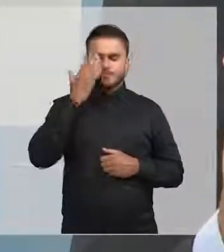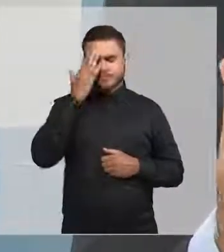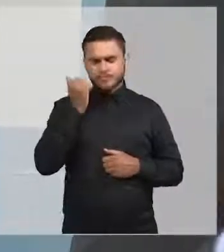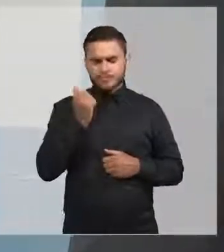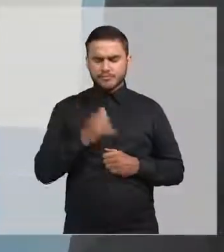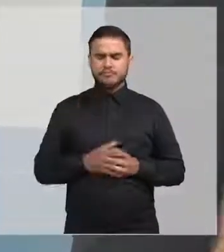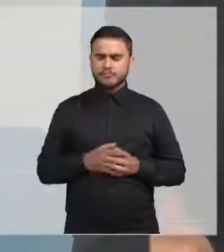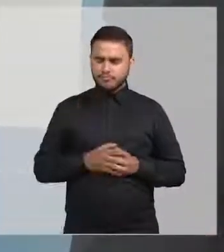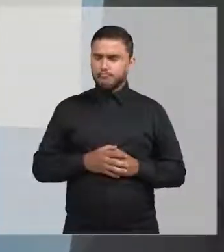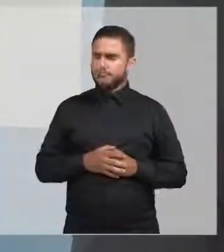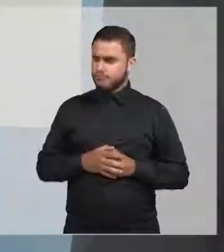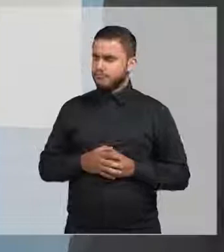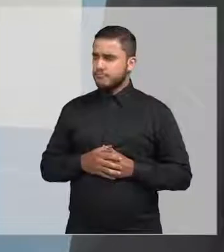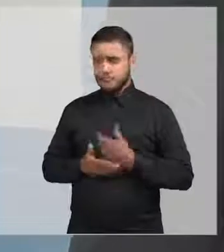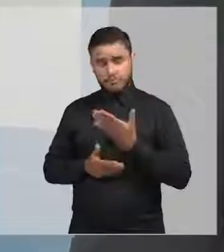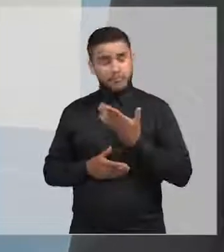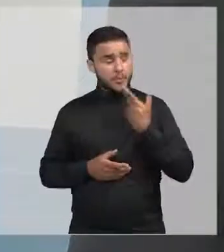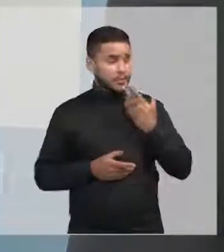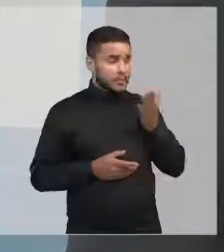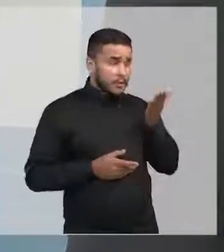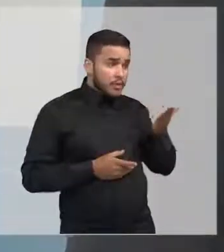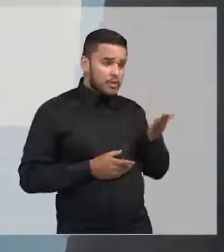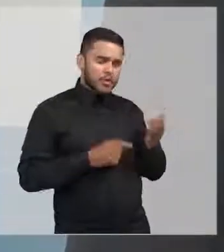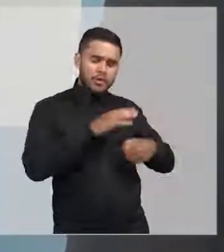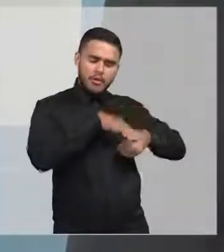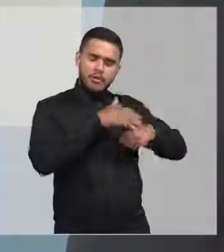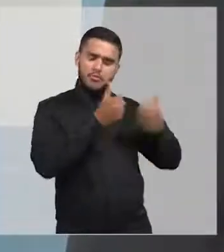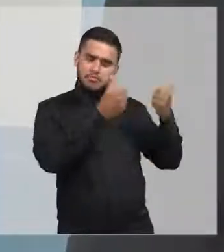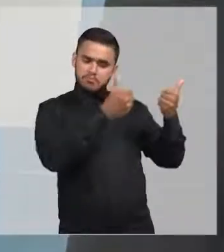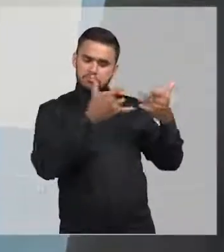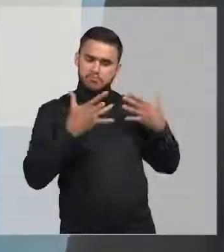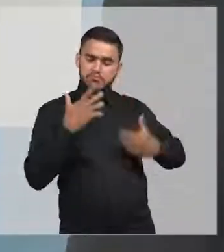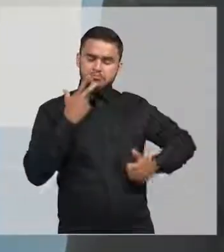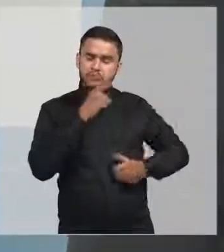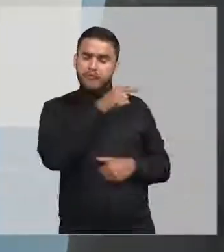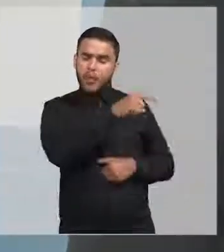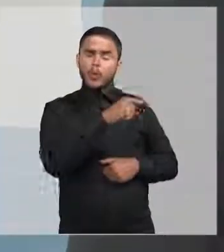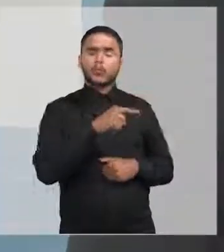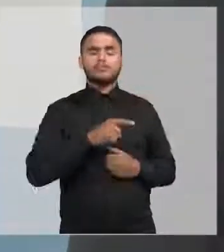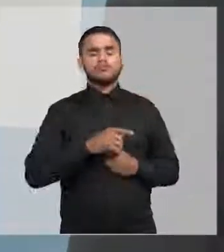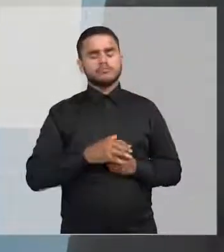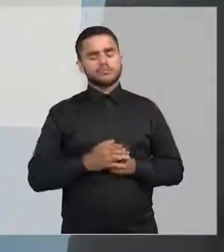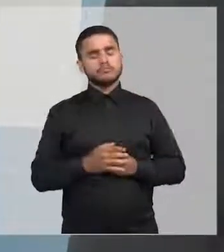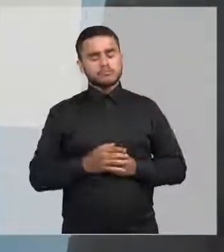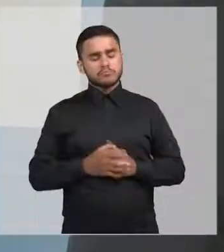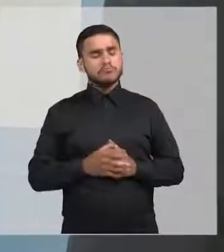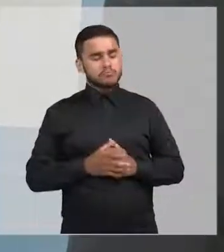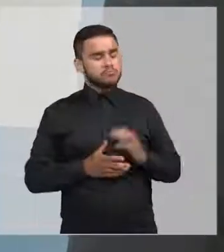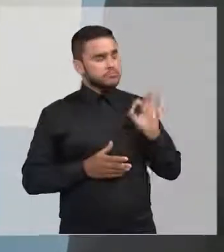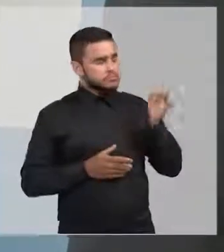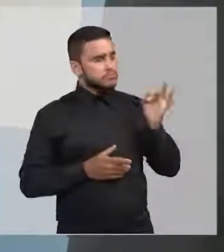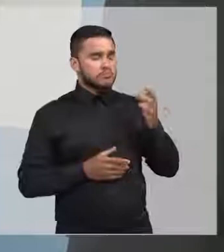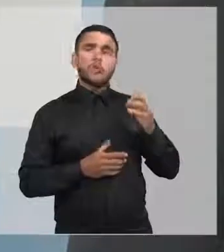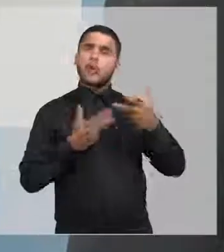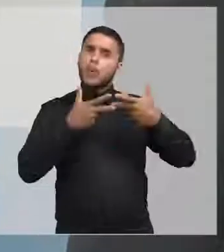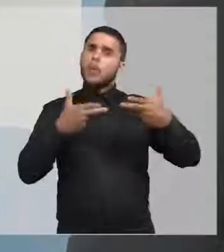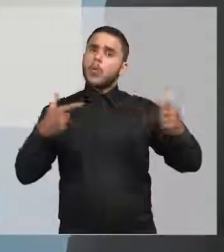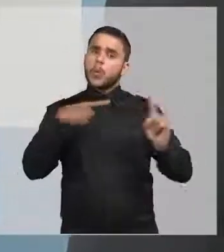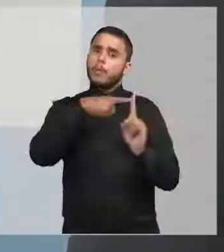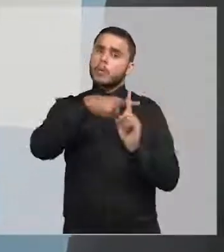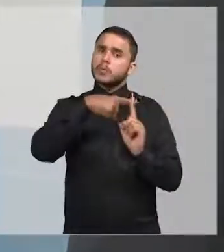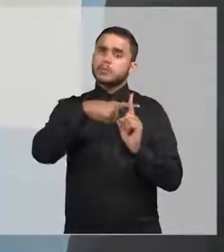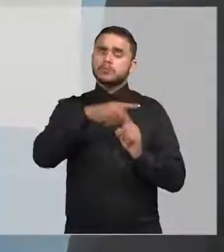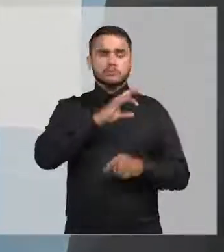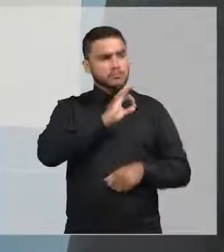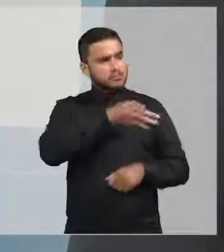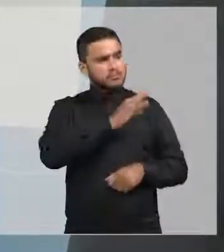aqui com você. A coisa nova chegou aqui agora. Desde os últimos dias, na confirmação que aconteceu hoje, né, quinta-feira,